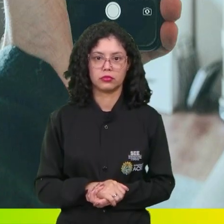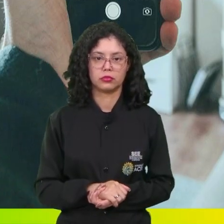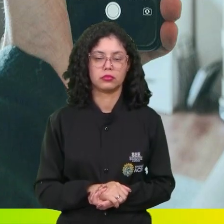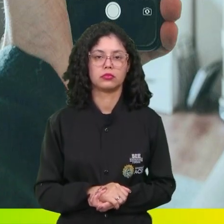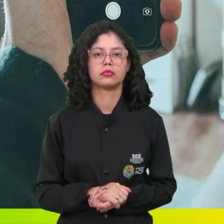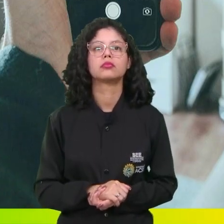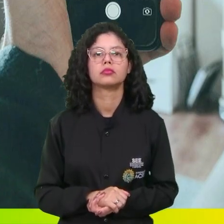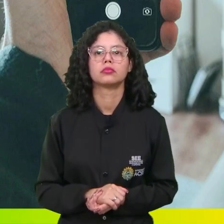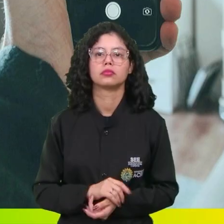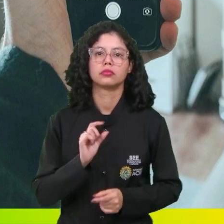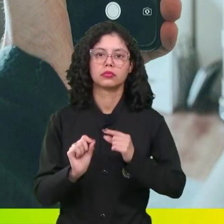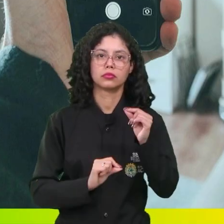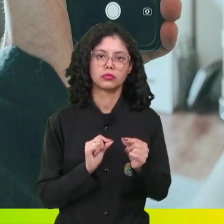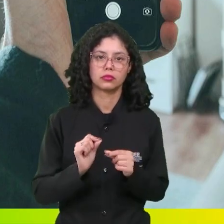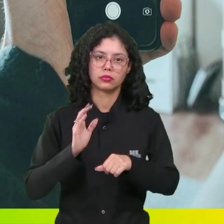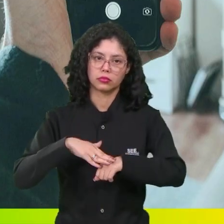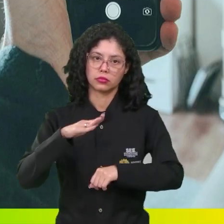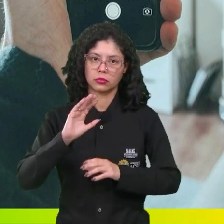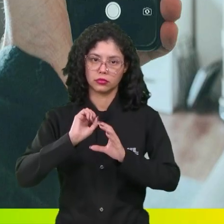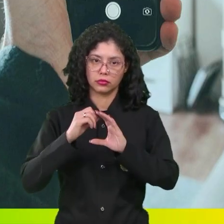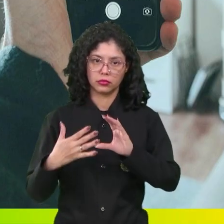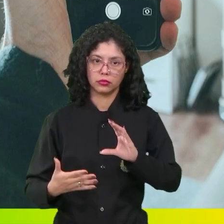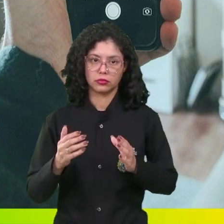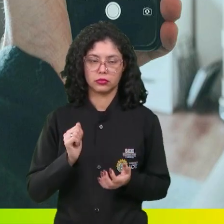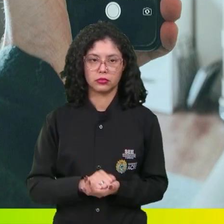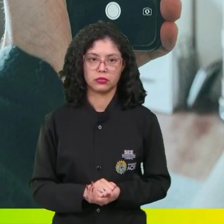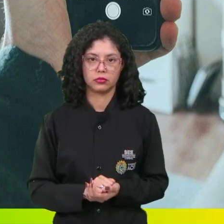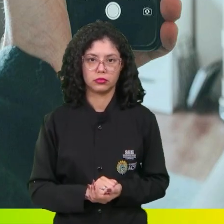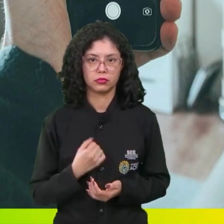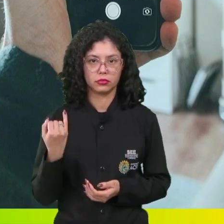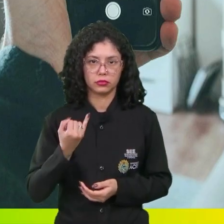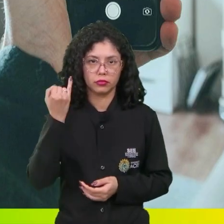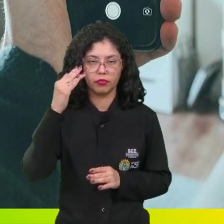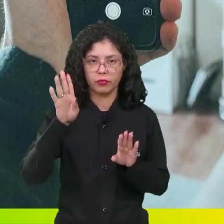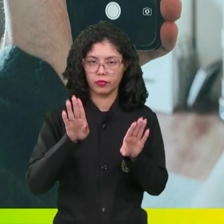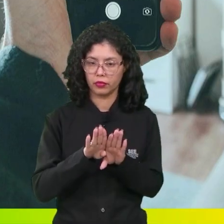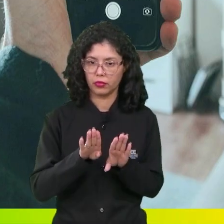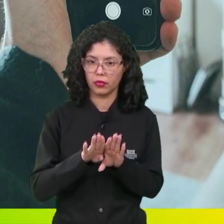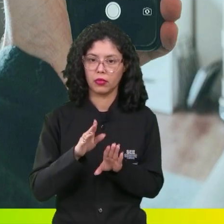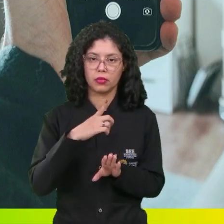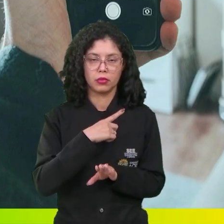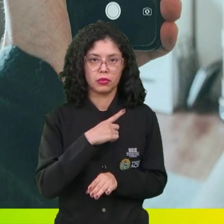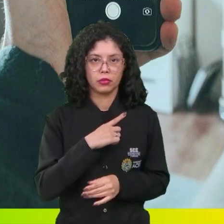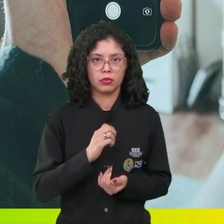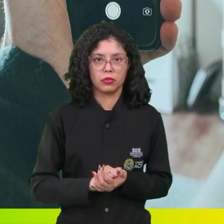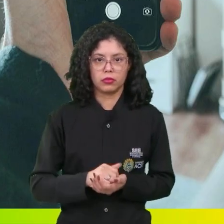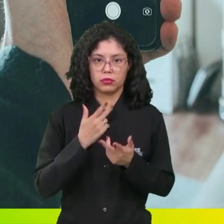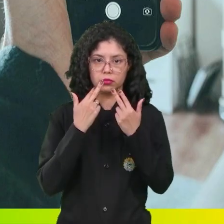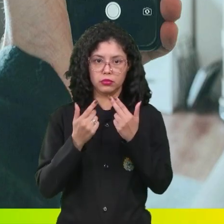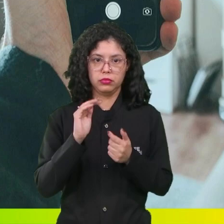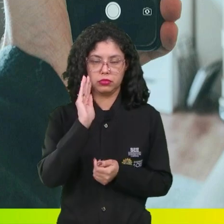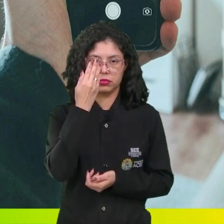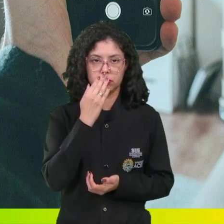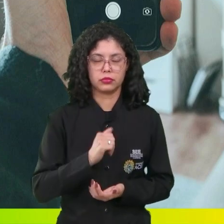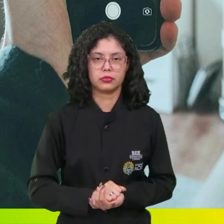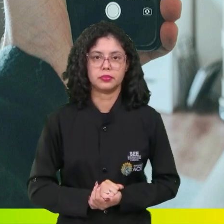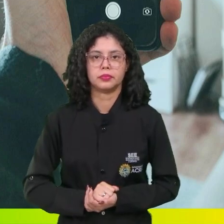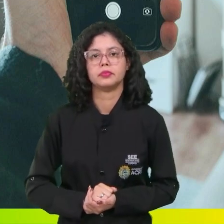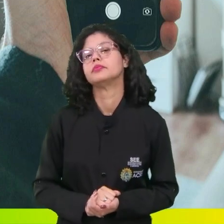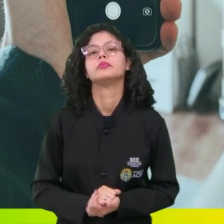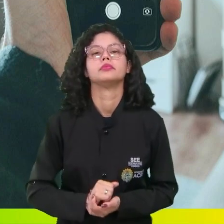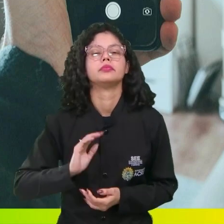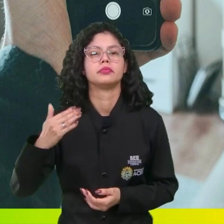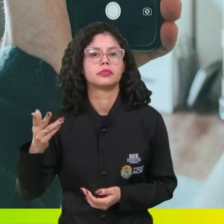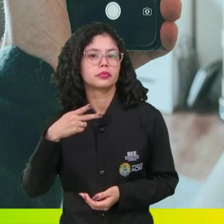emocionais, que é uma das características aí principal aí das fake news no geral. Então, quando